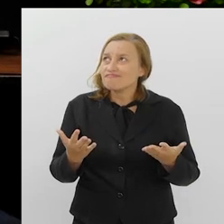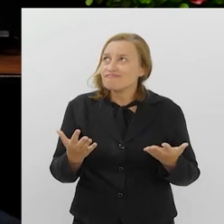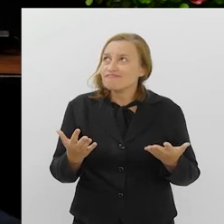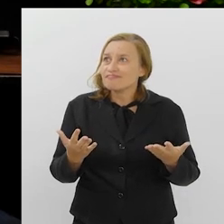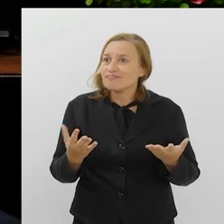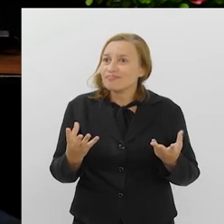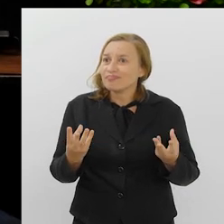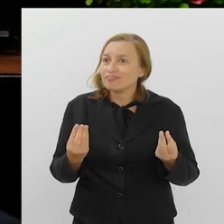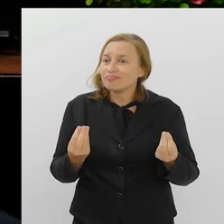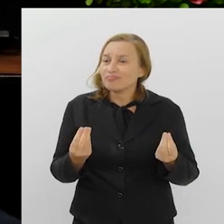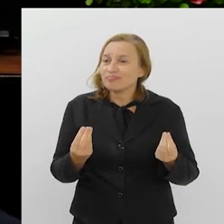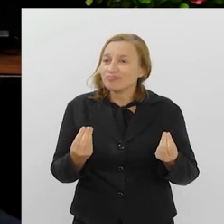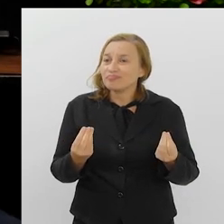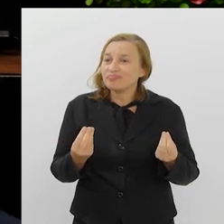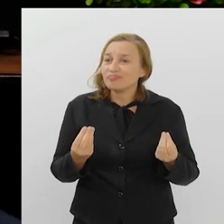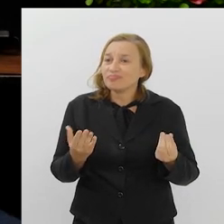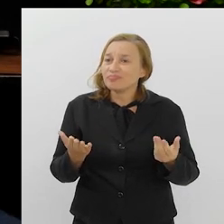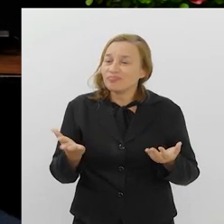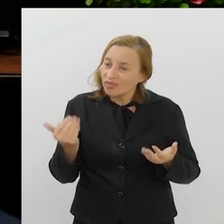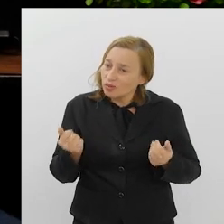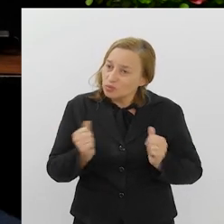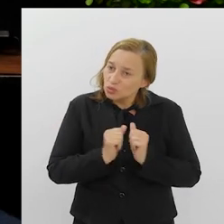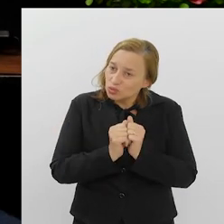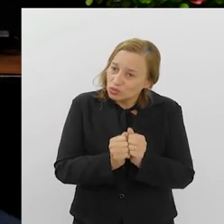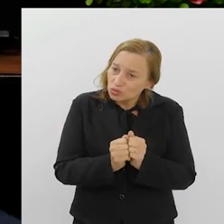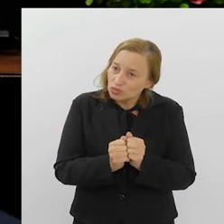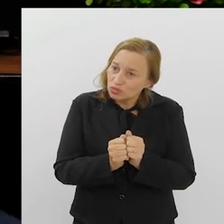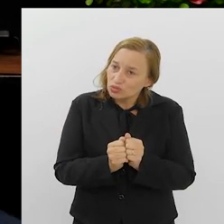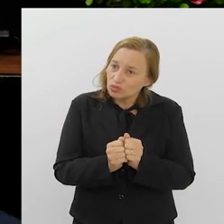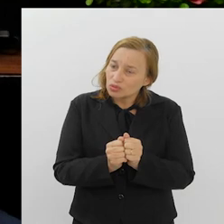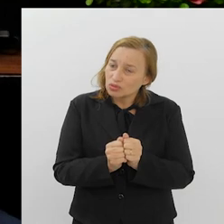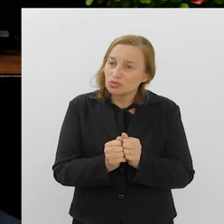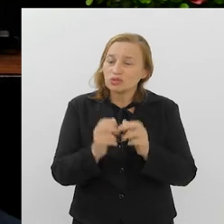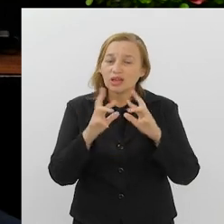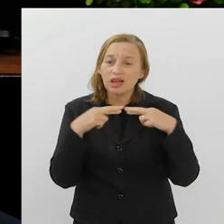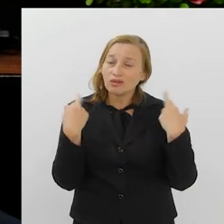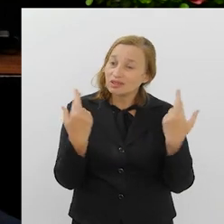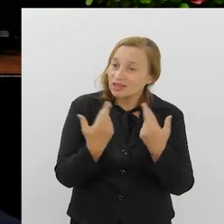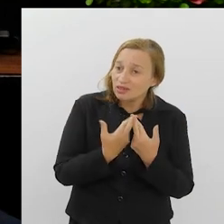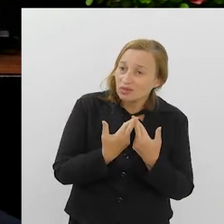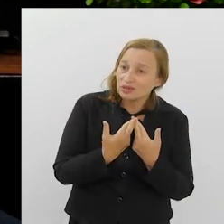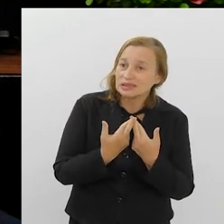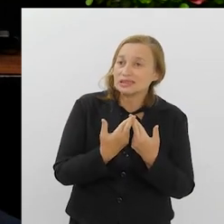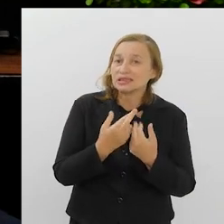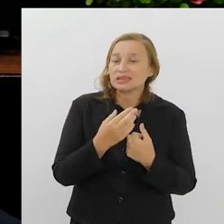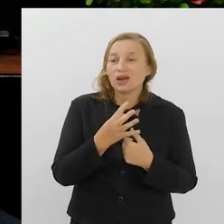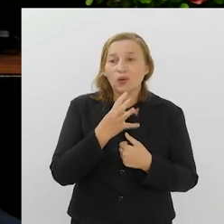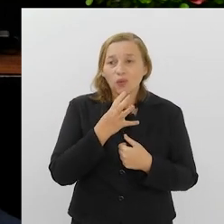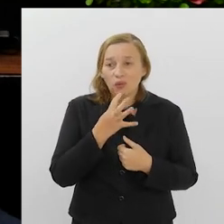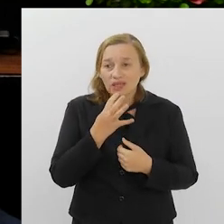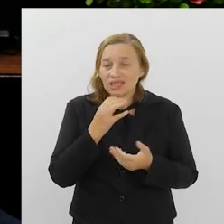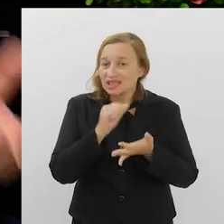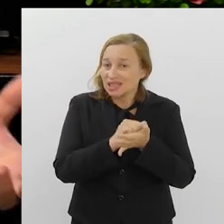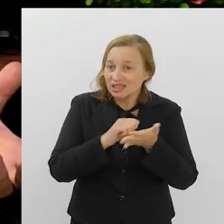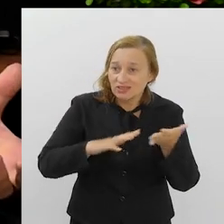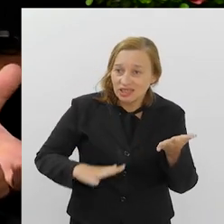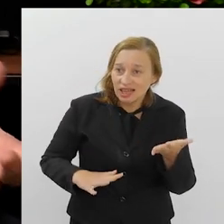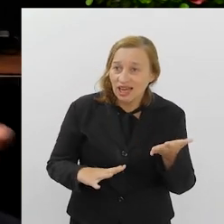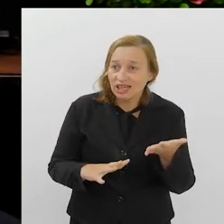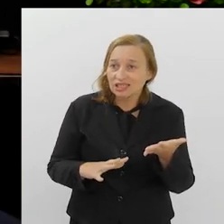Ah e passem a a a participar se Se quiserem de nossas